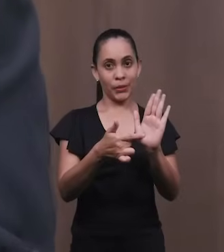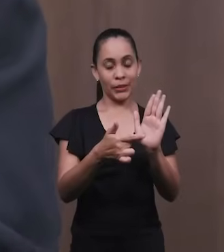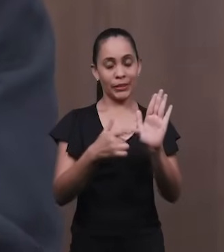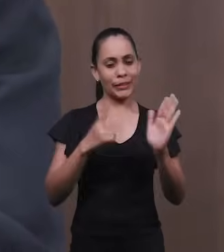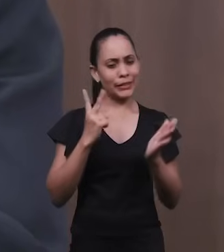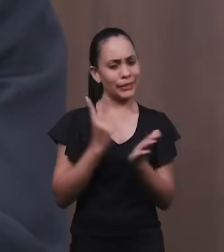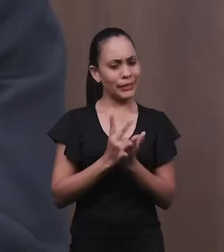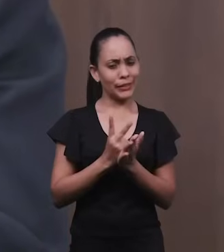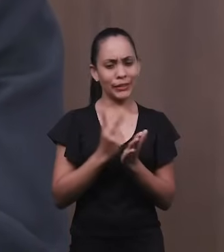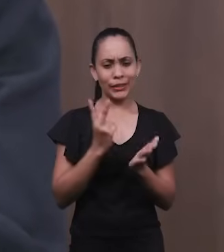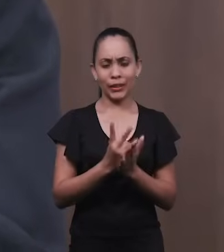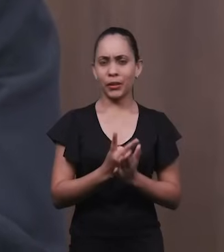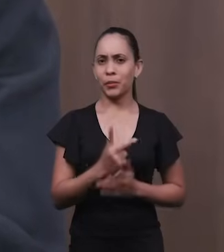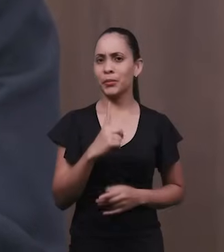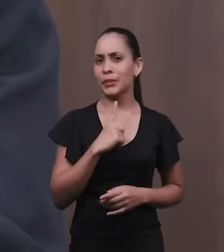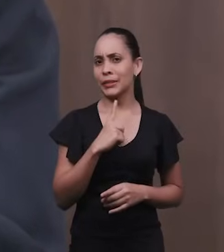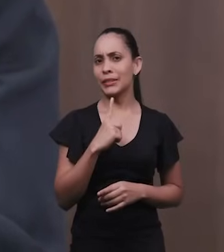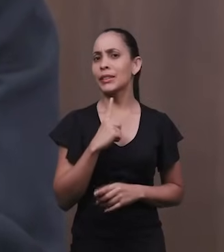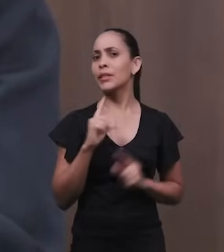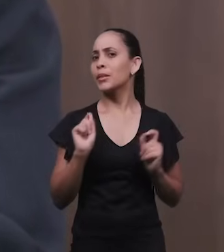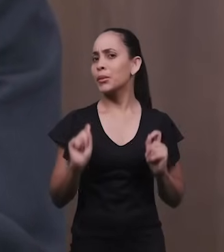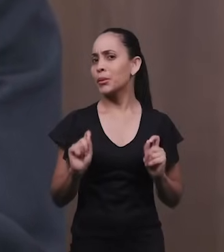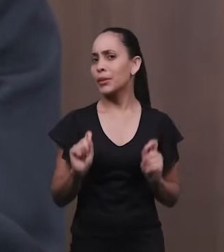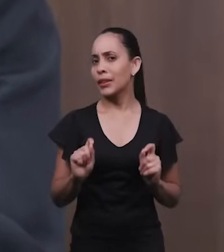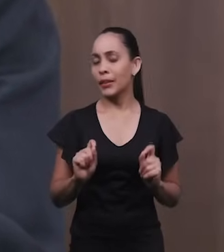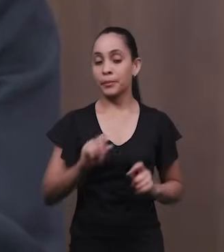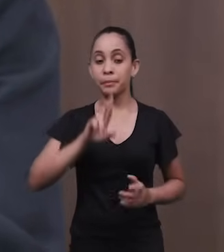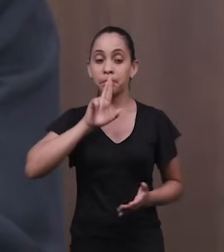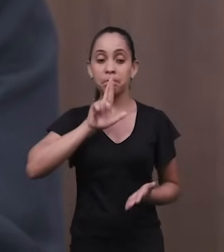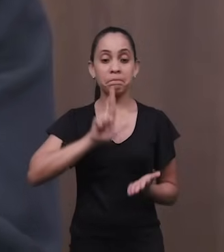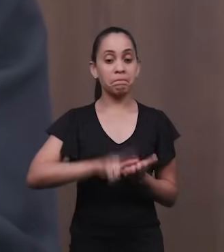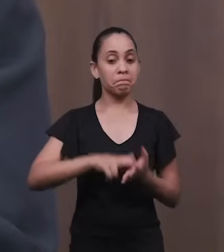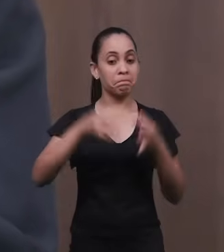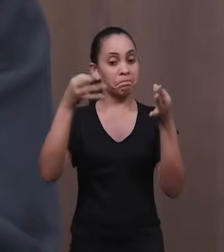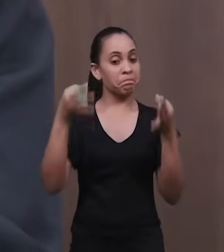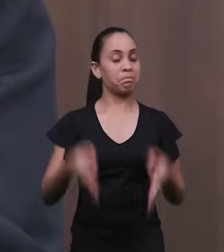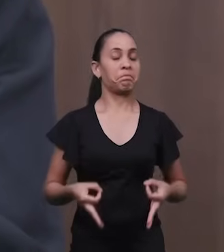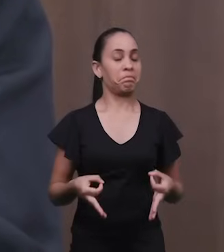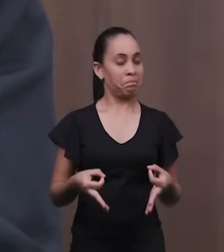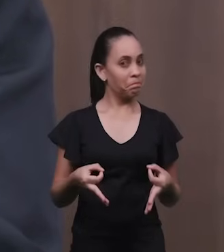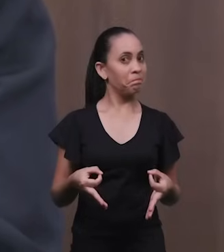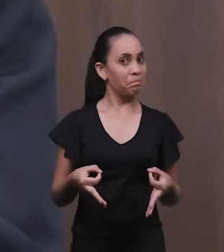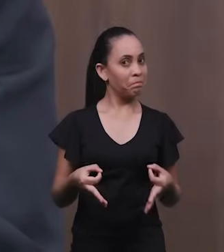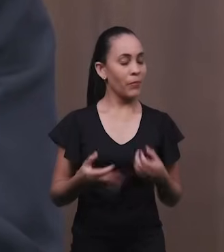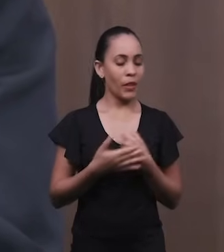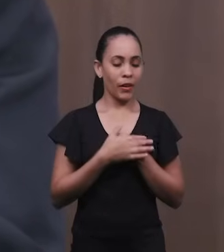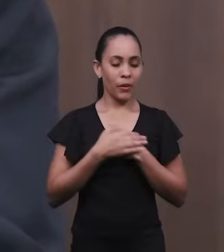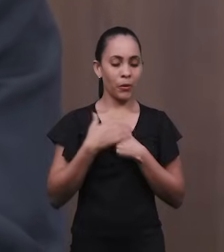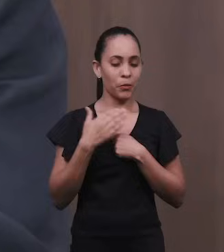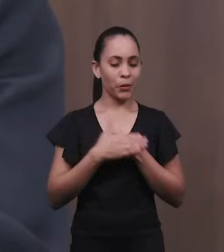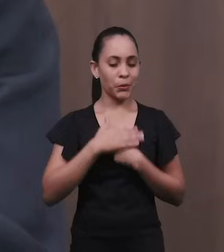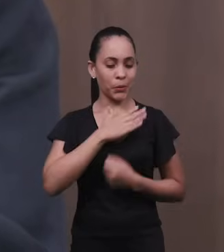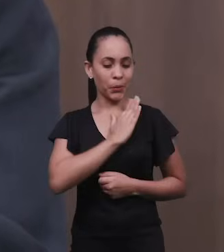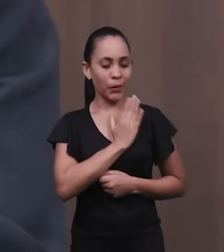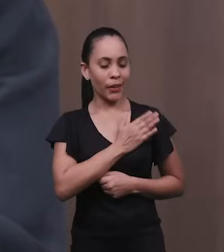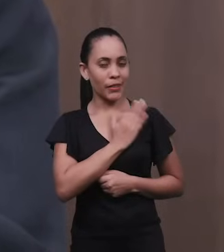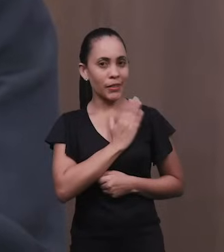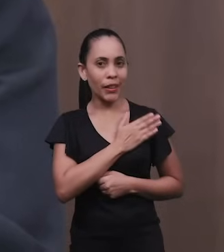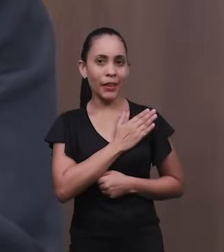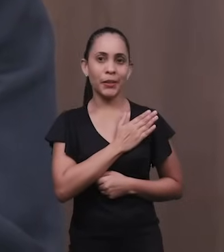palavra, ela sempre tem a resposta certa. Glória a Deus. Né, que confortou o